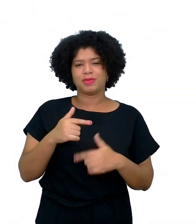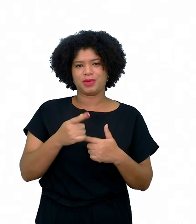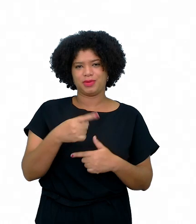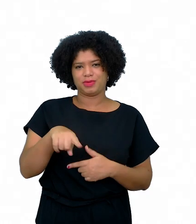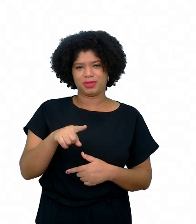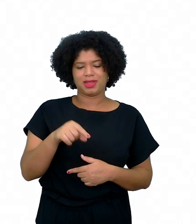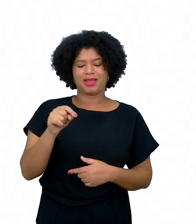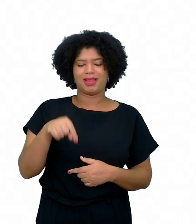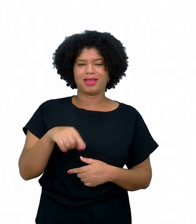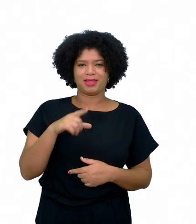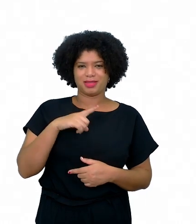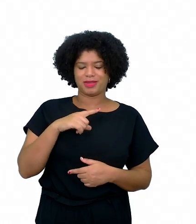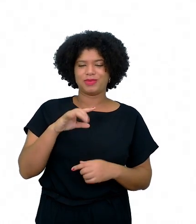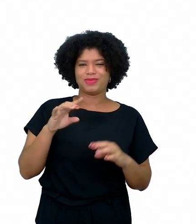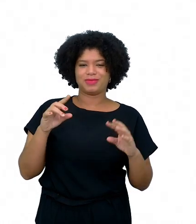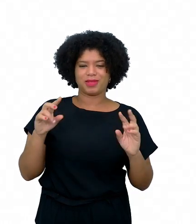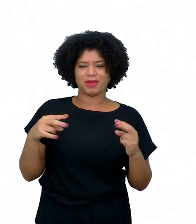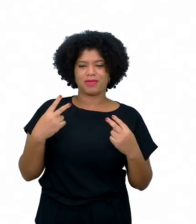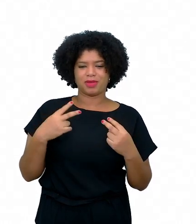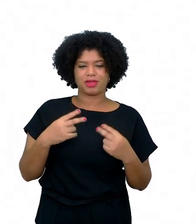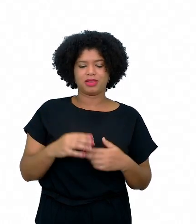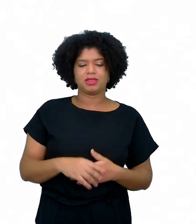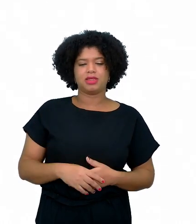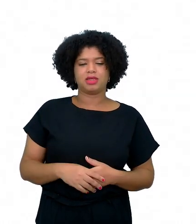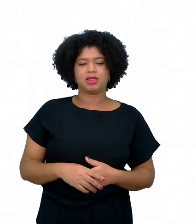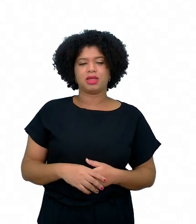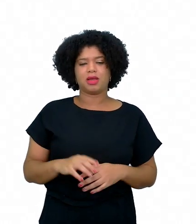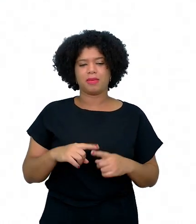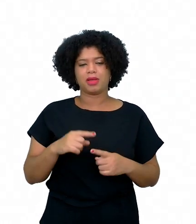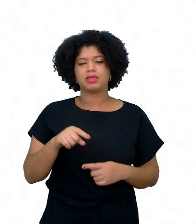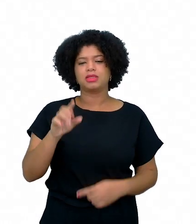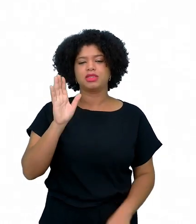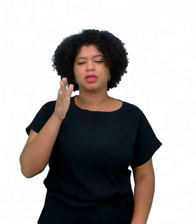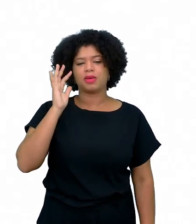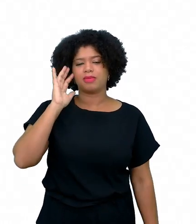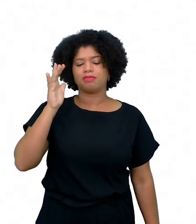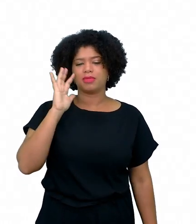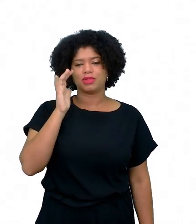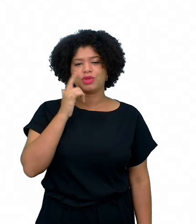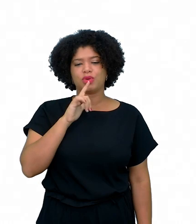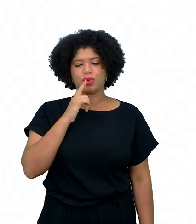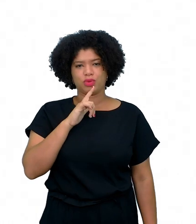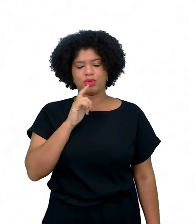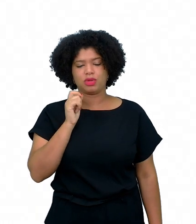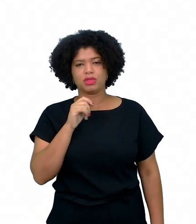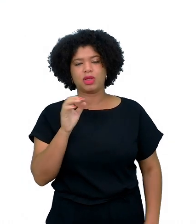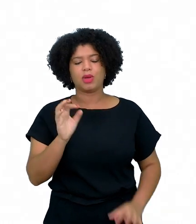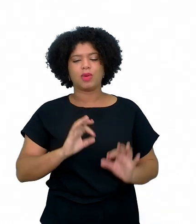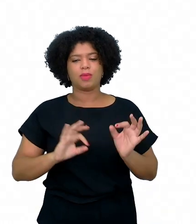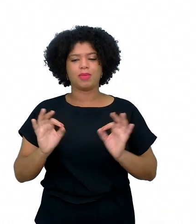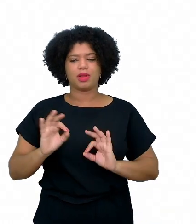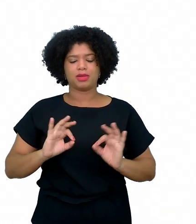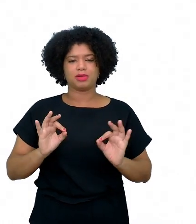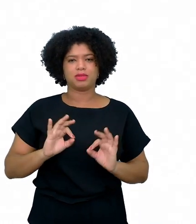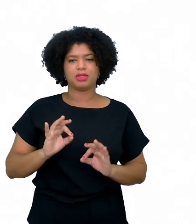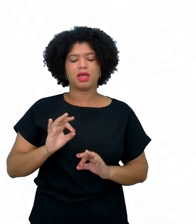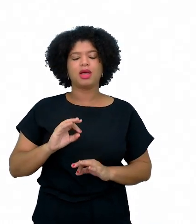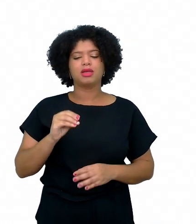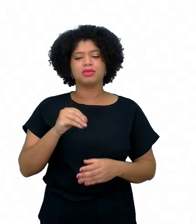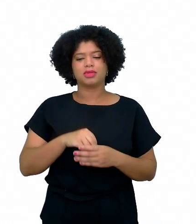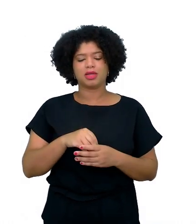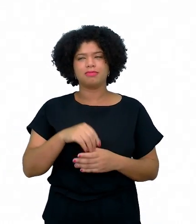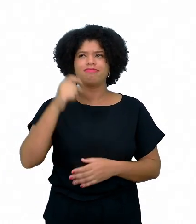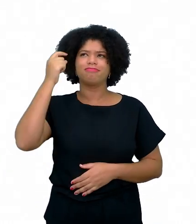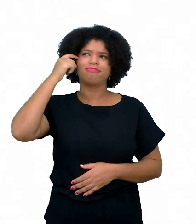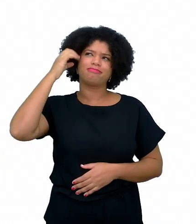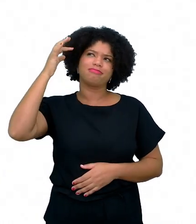eu bati, vocês não estão me vendo, me perdoem. Vocês já têm aqui no pensamento, vocês já construíram um plano, né, dentro das vossas